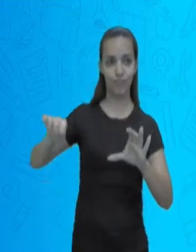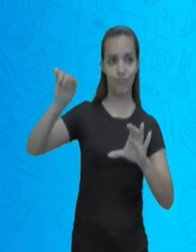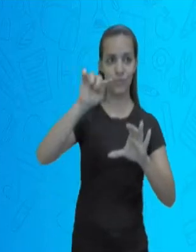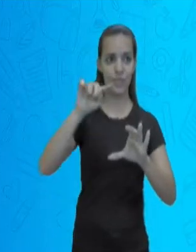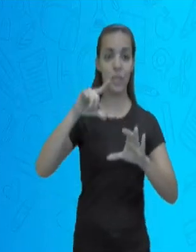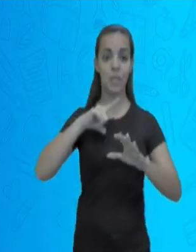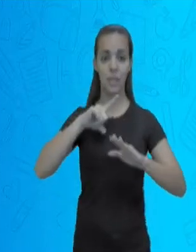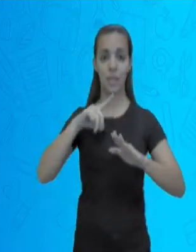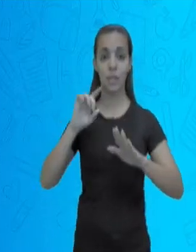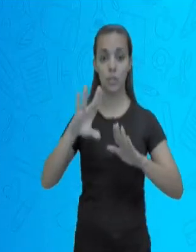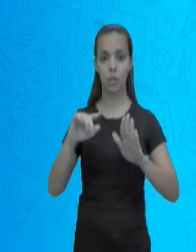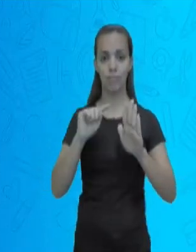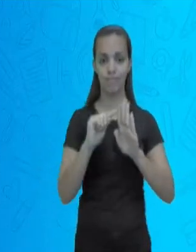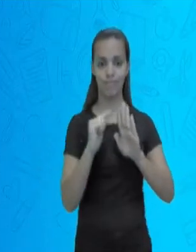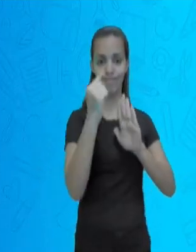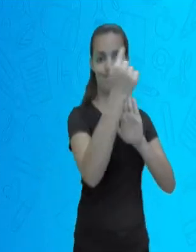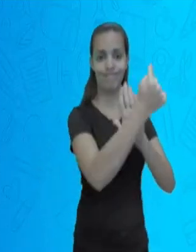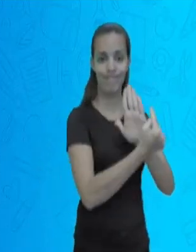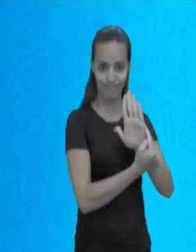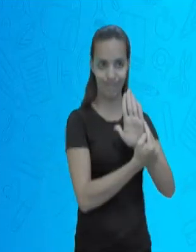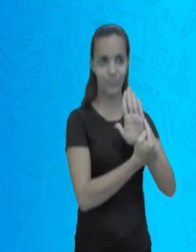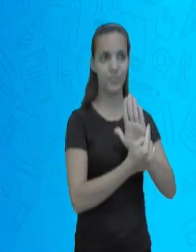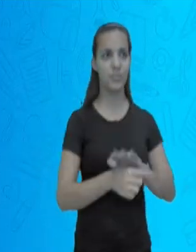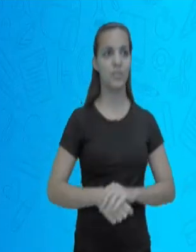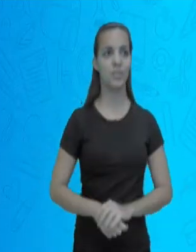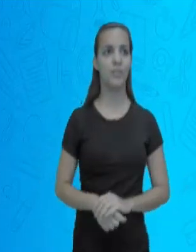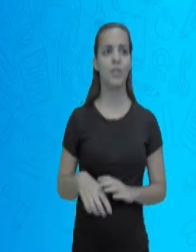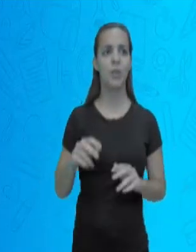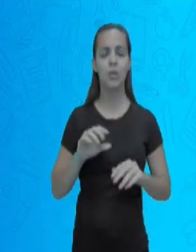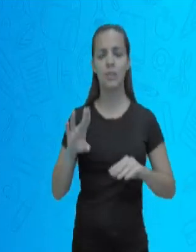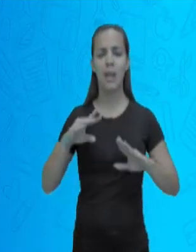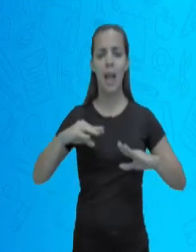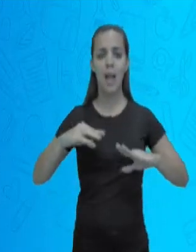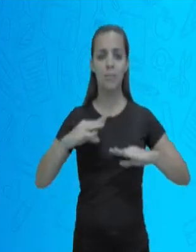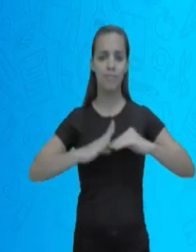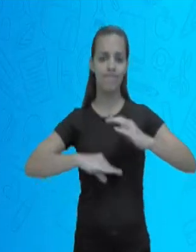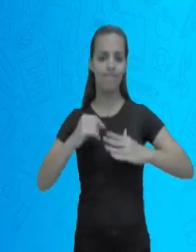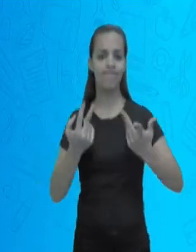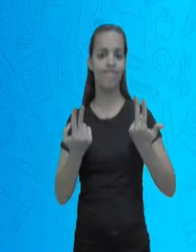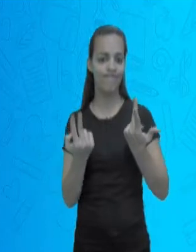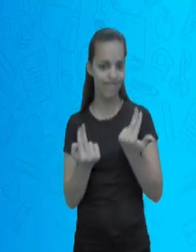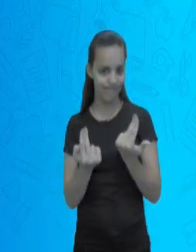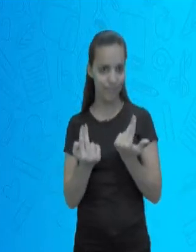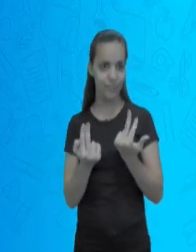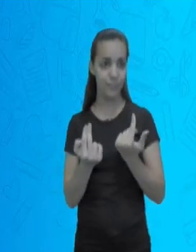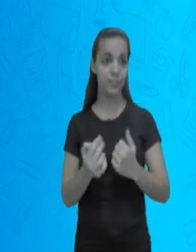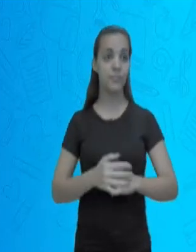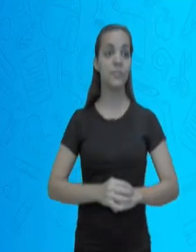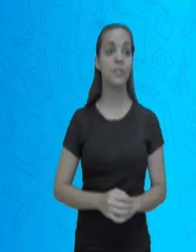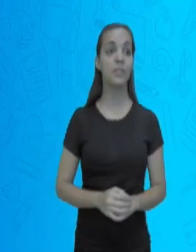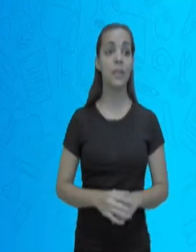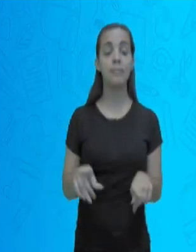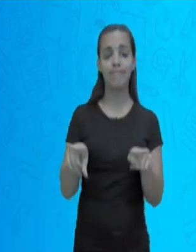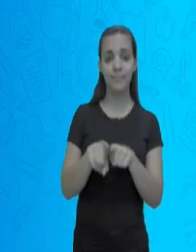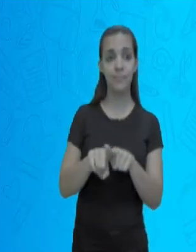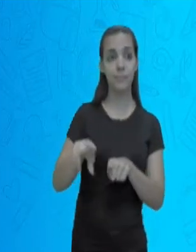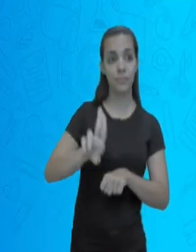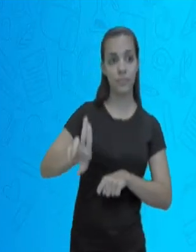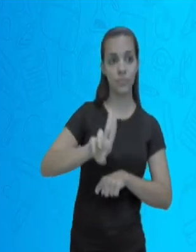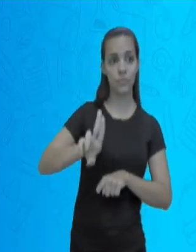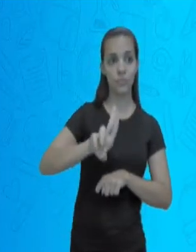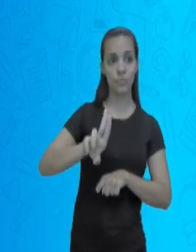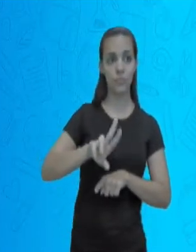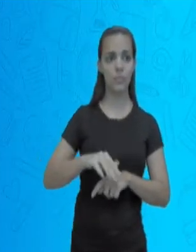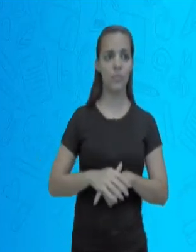aqui, de 180 graus. A função dos dois é a mesma. Nós vamos usar também o